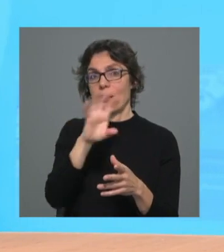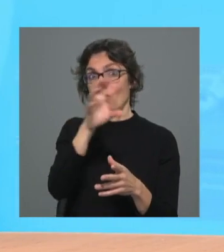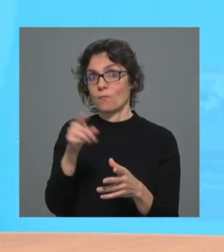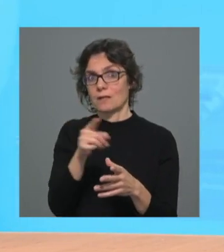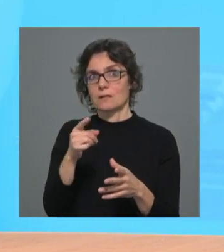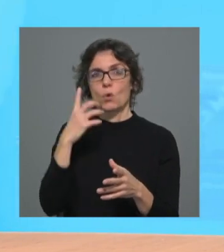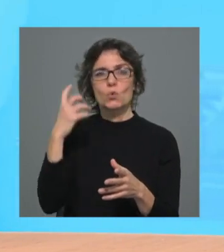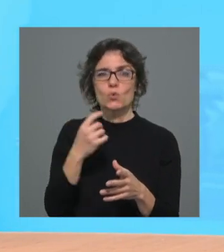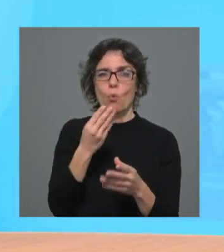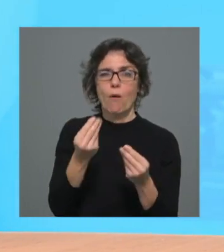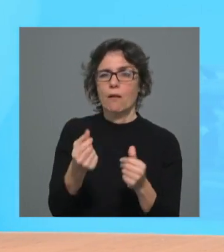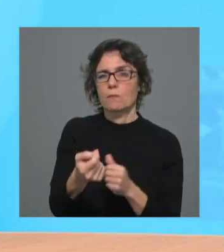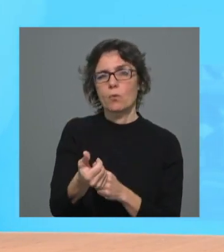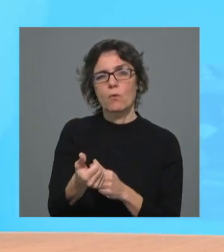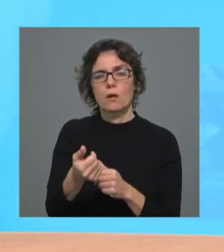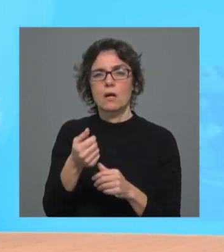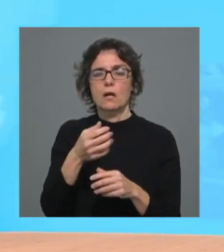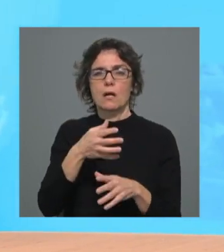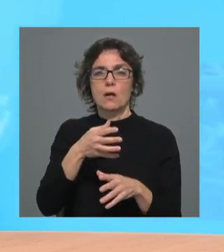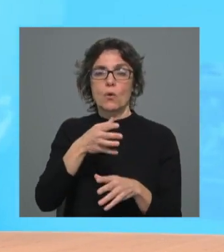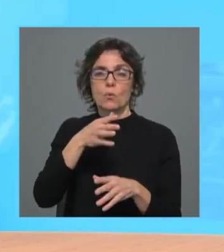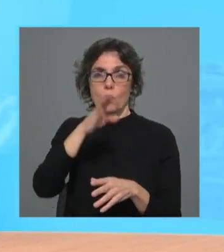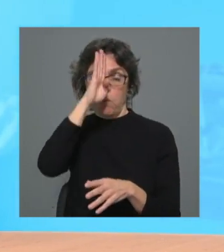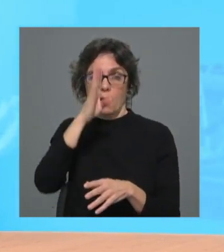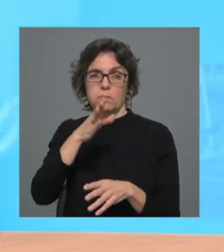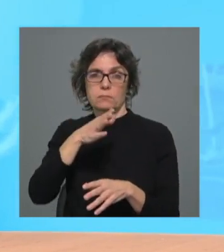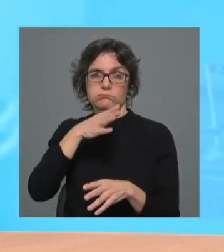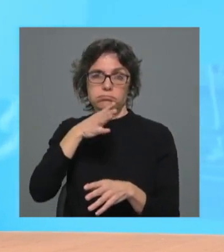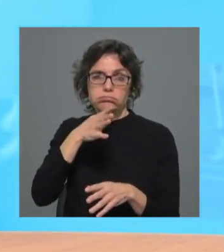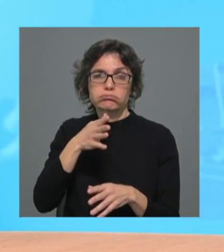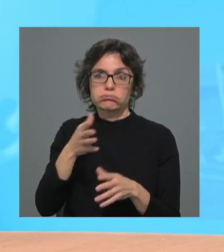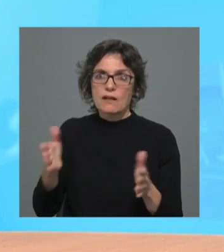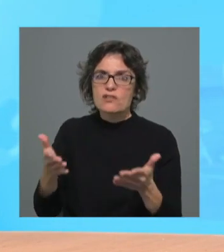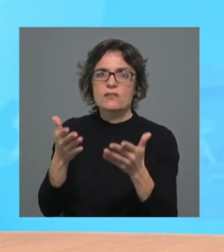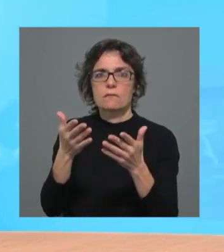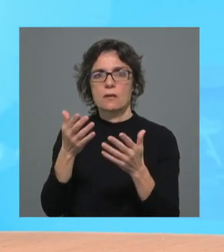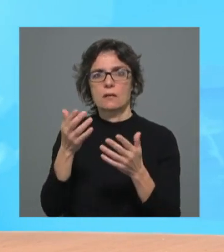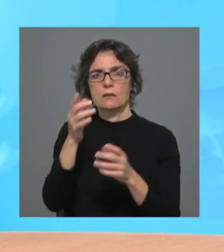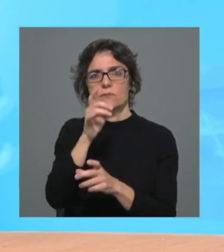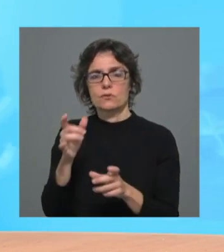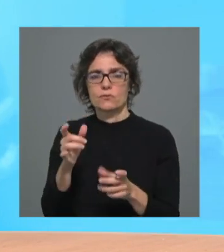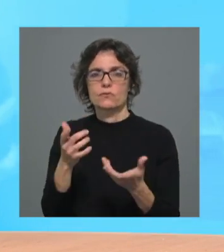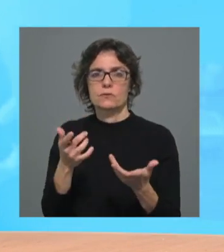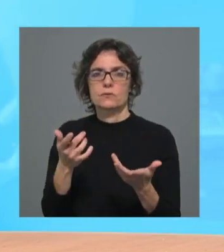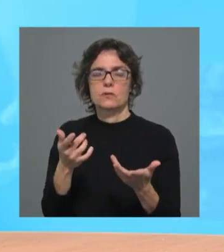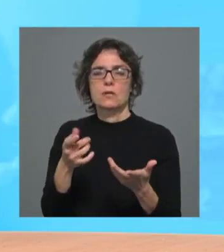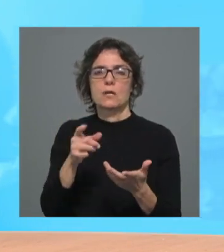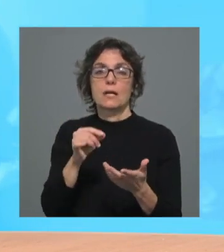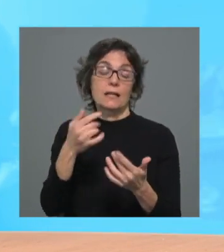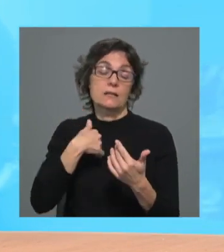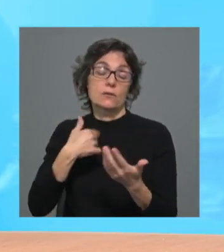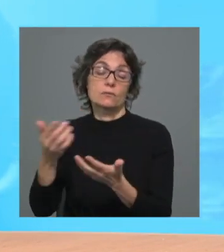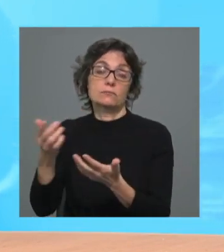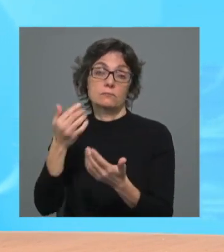muito pouca qualidade, havia várias mensagens fortes do Papa que, enfim, convido as pessoas a irem ler no nosso portal, porque talvez